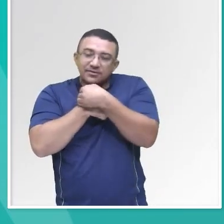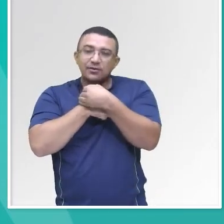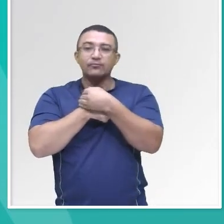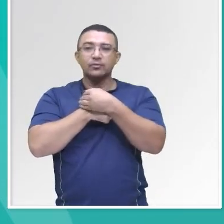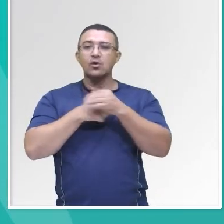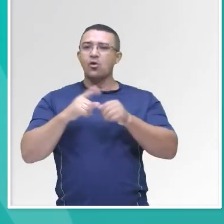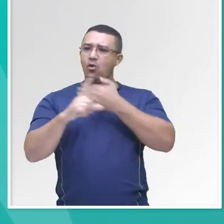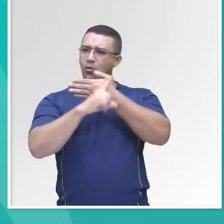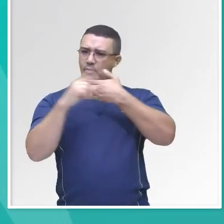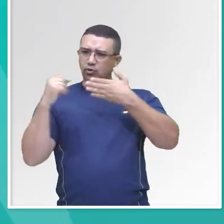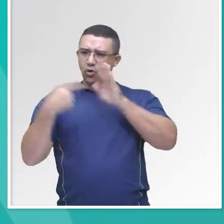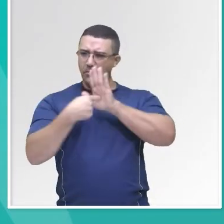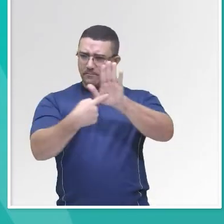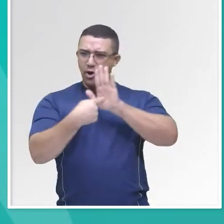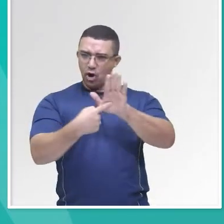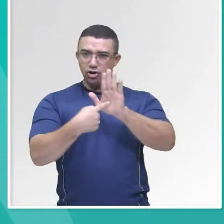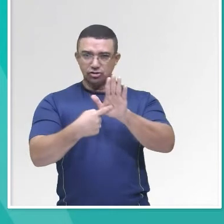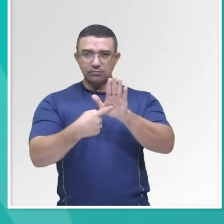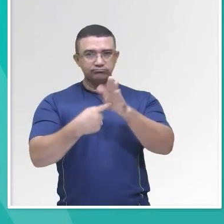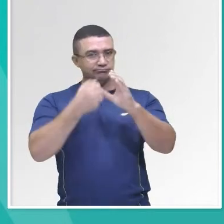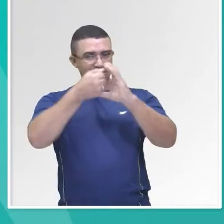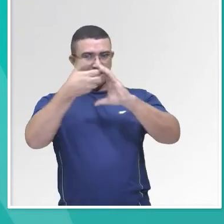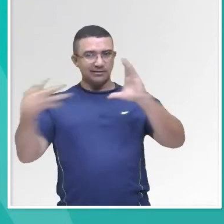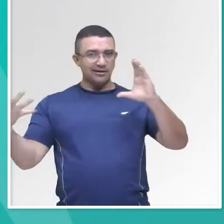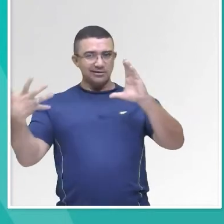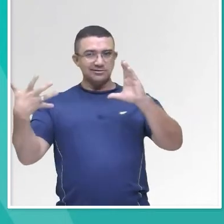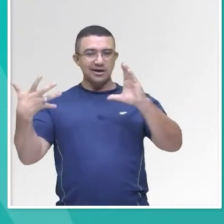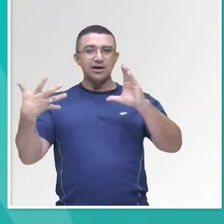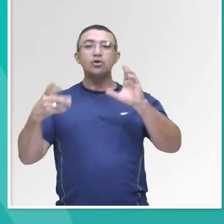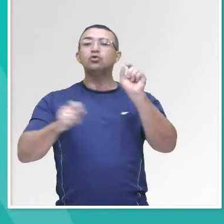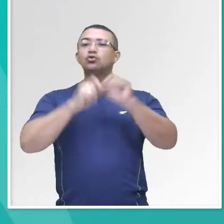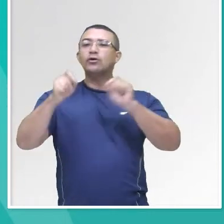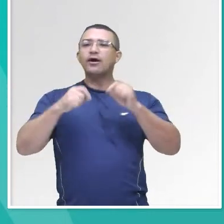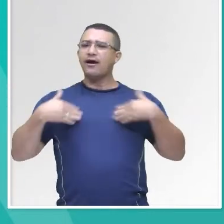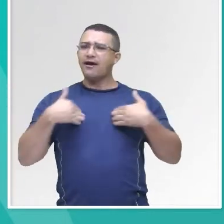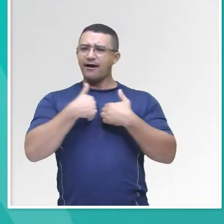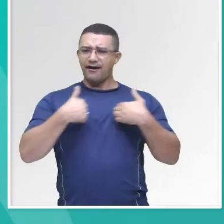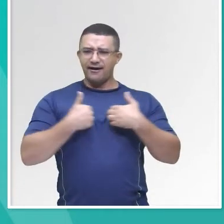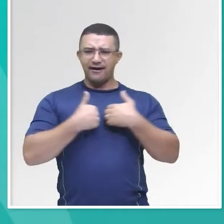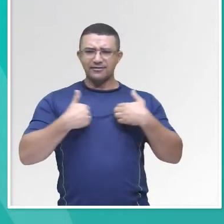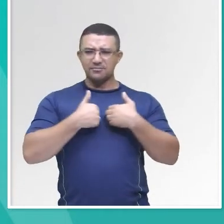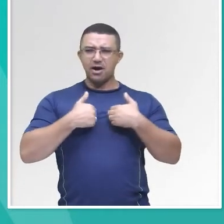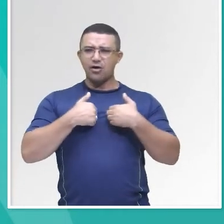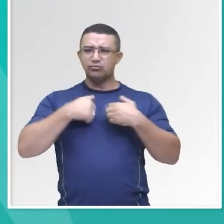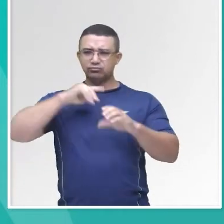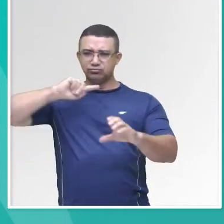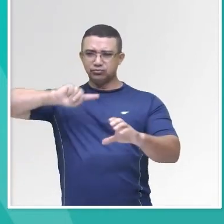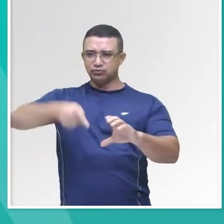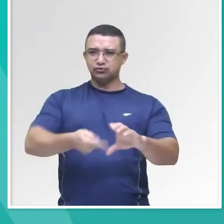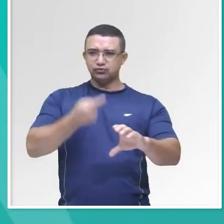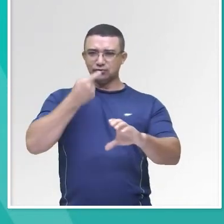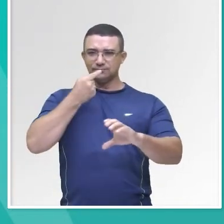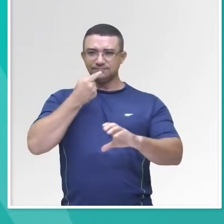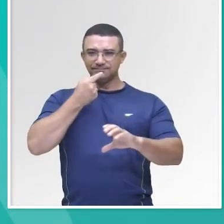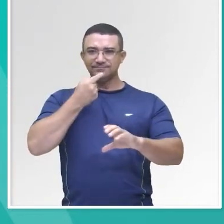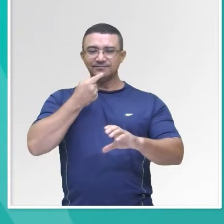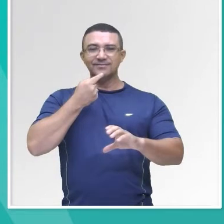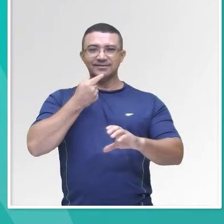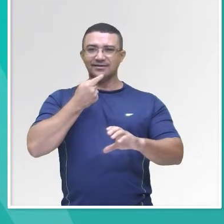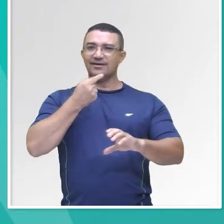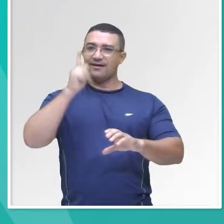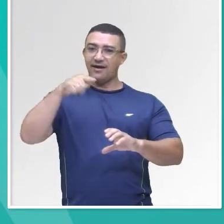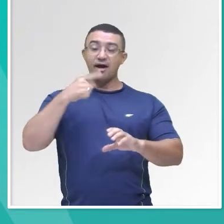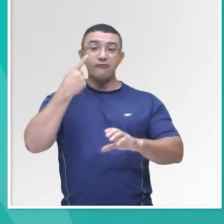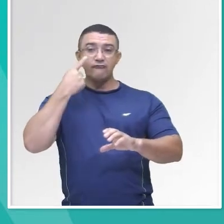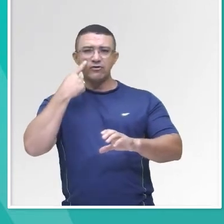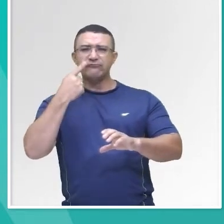menciona aí as características ao tamanduá, né? Dizendo que o tamanduá enxerga mal, a forma como ele enxerga, advérbio